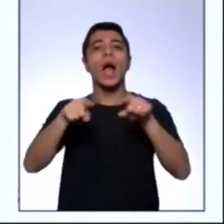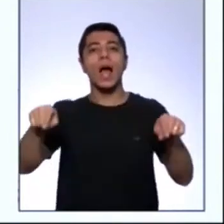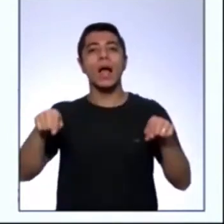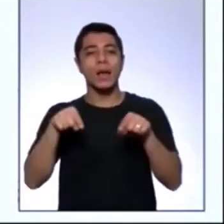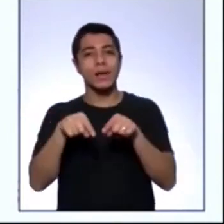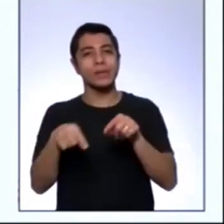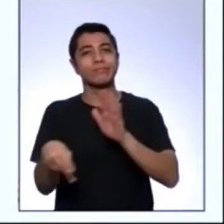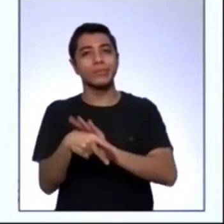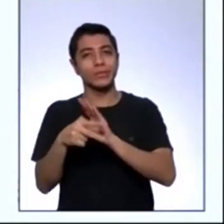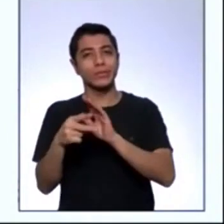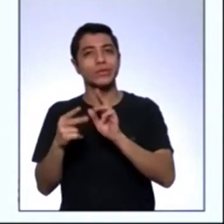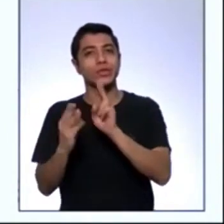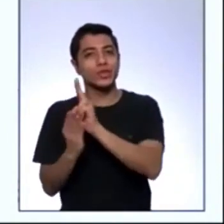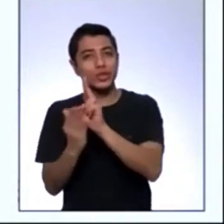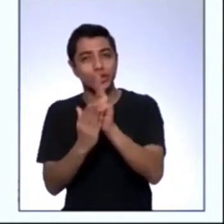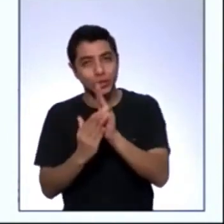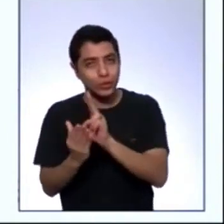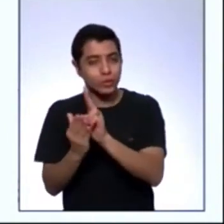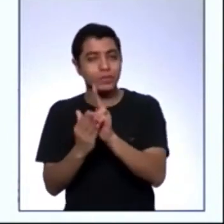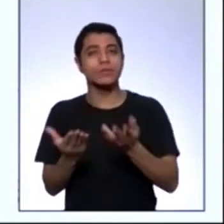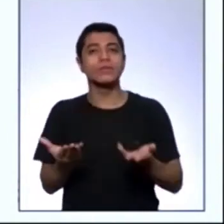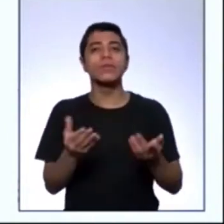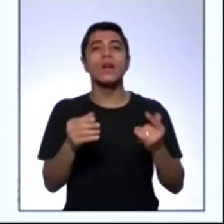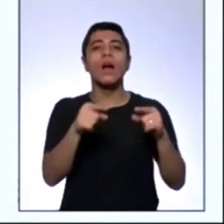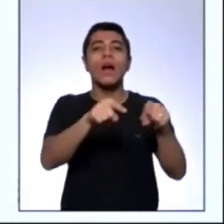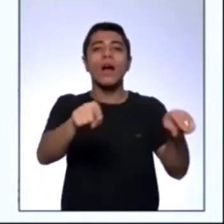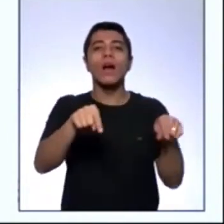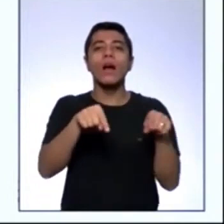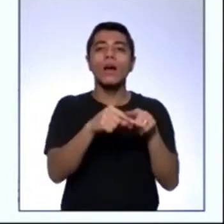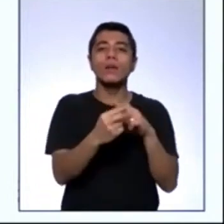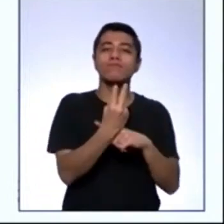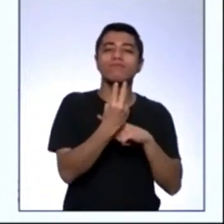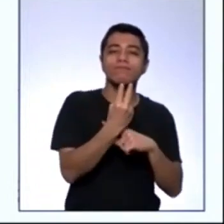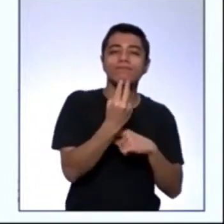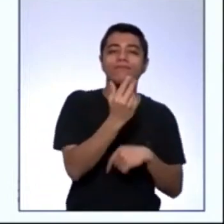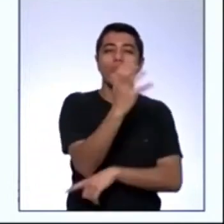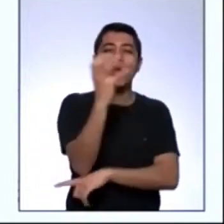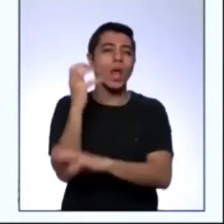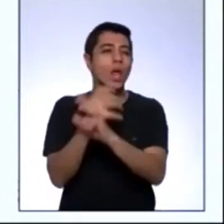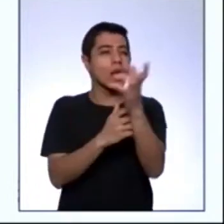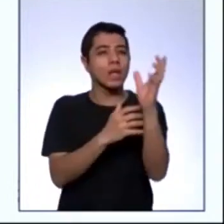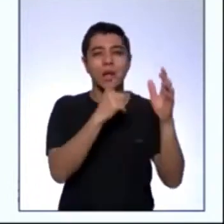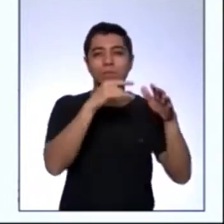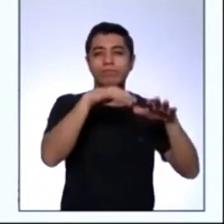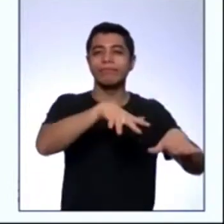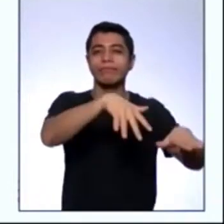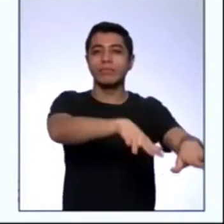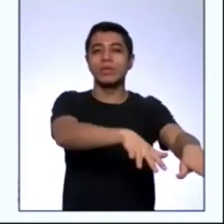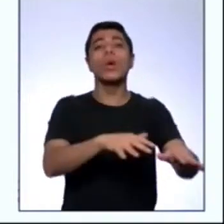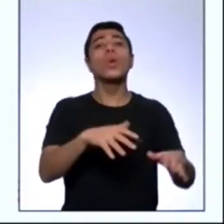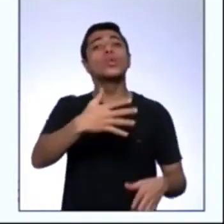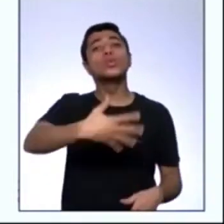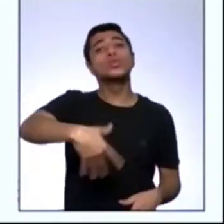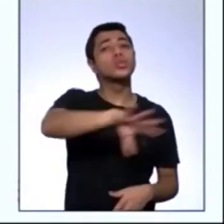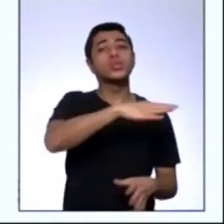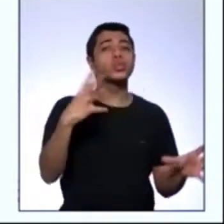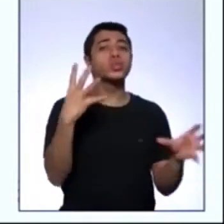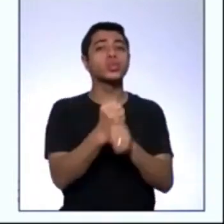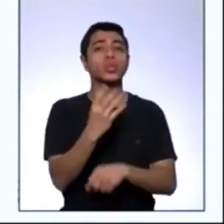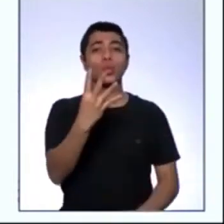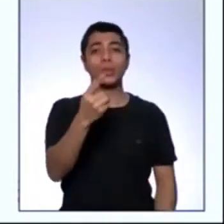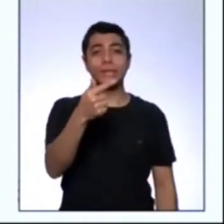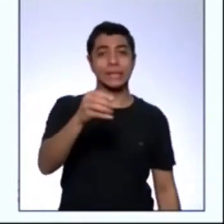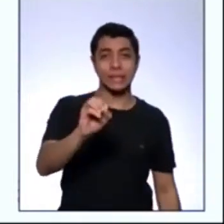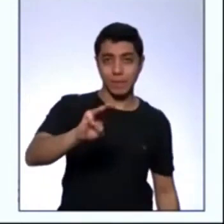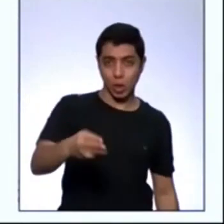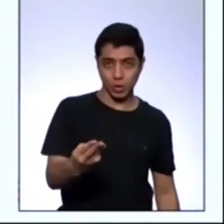áreas de preservação incluindo florestas e Mananciais cubram por volta de 470 milhões